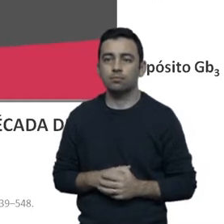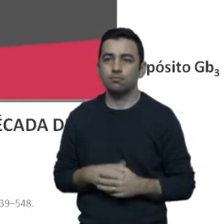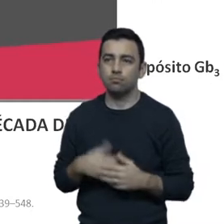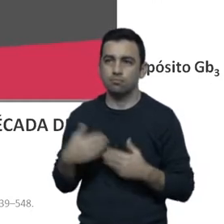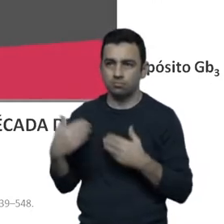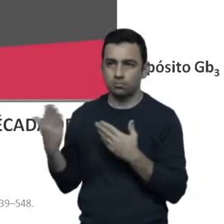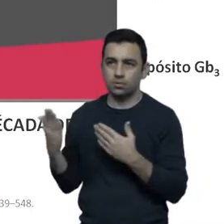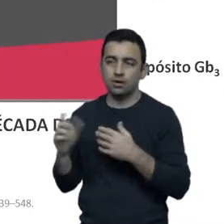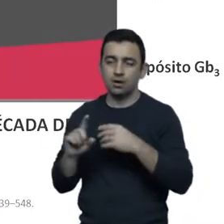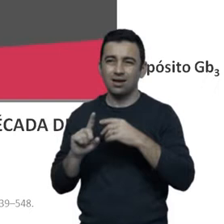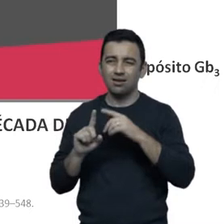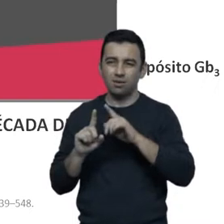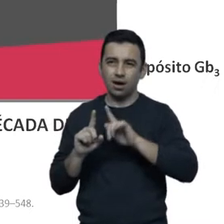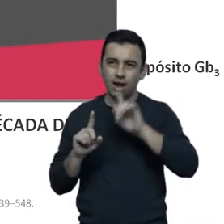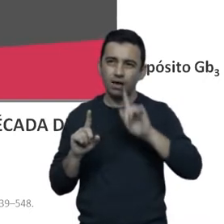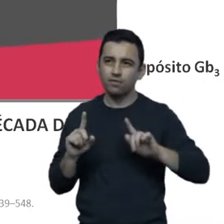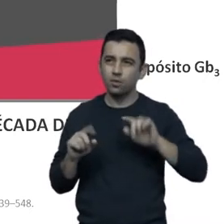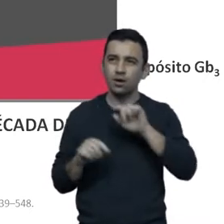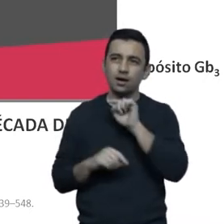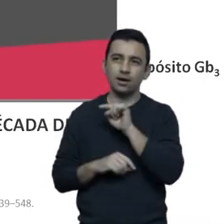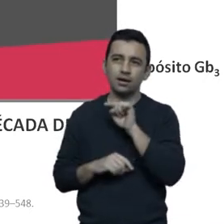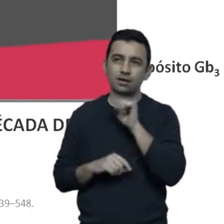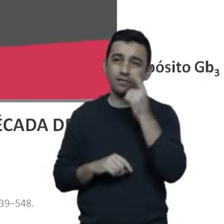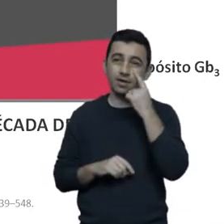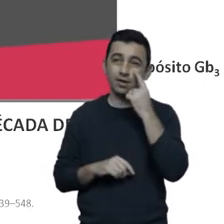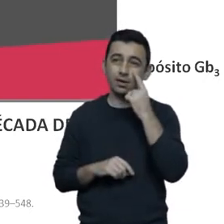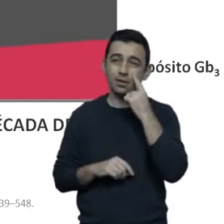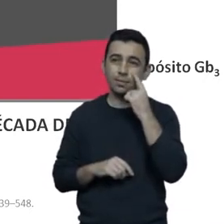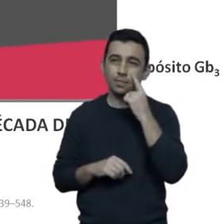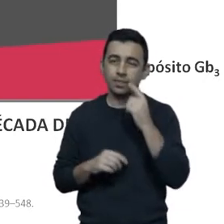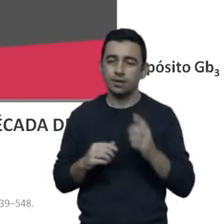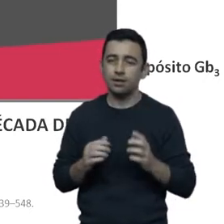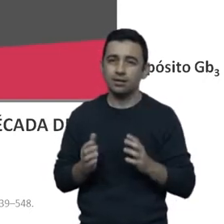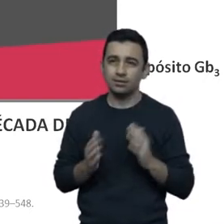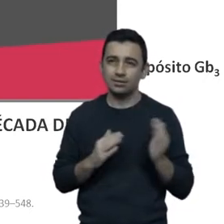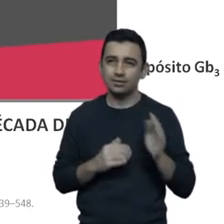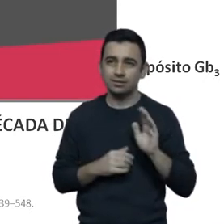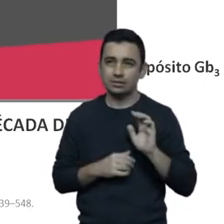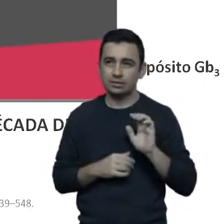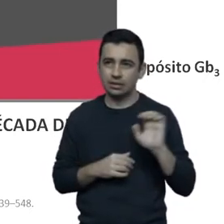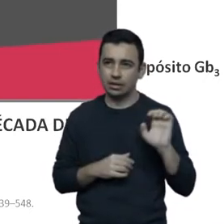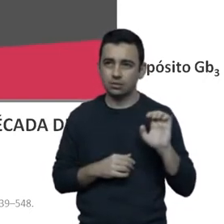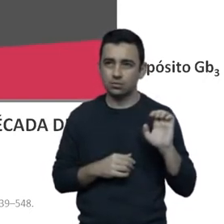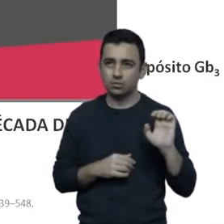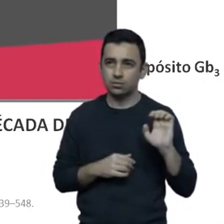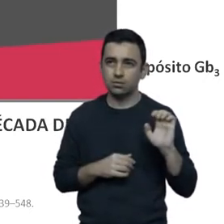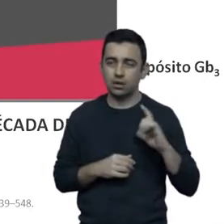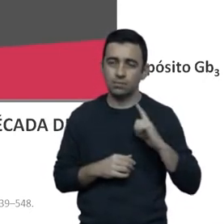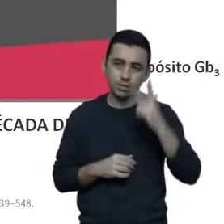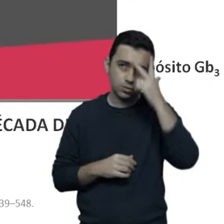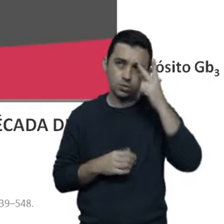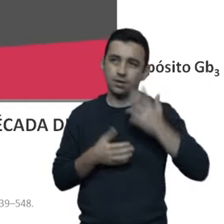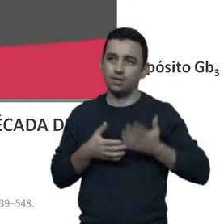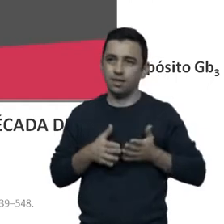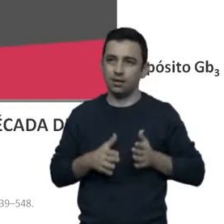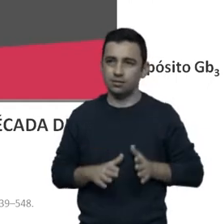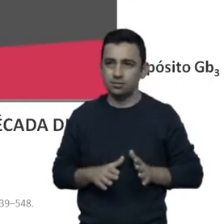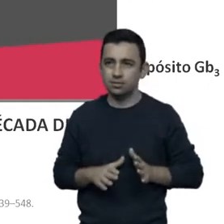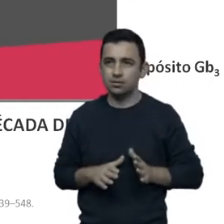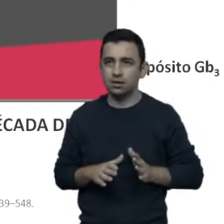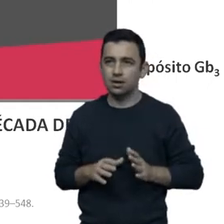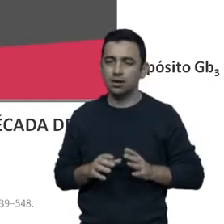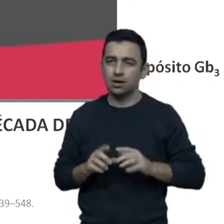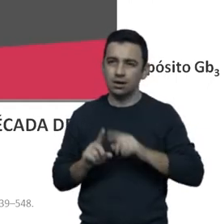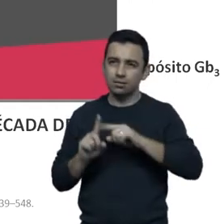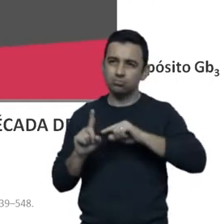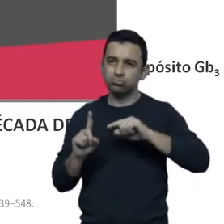gráfico, a gente vê que, do lado esquerdo, nós temos a pessoa quando nasce, e, na medida em que o gráfico chega